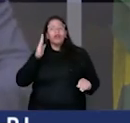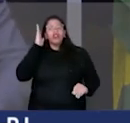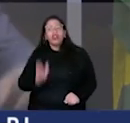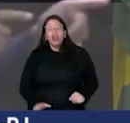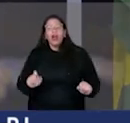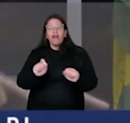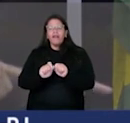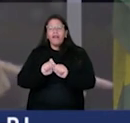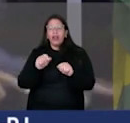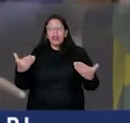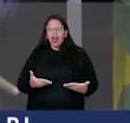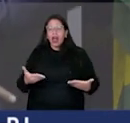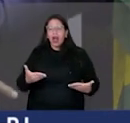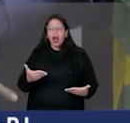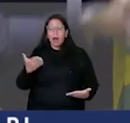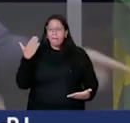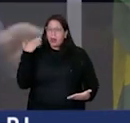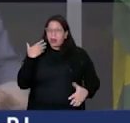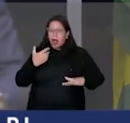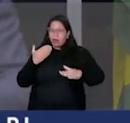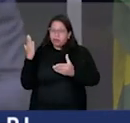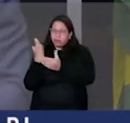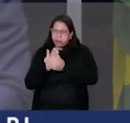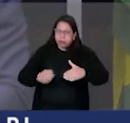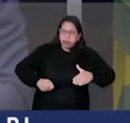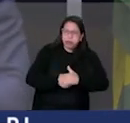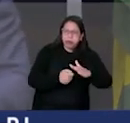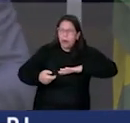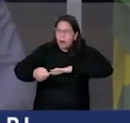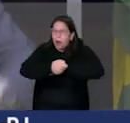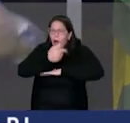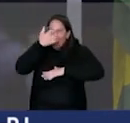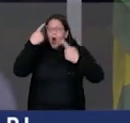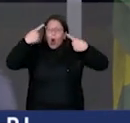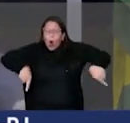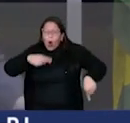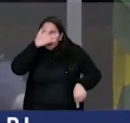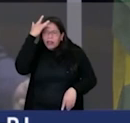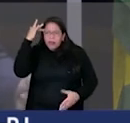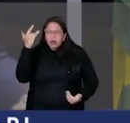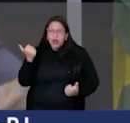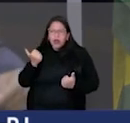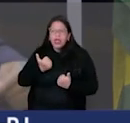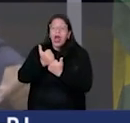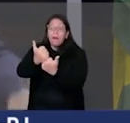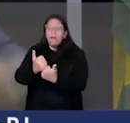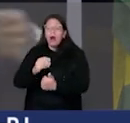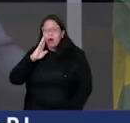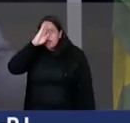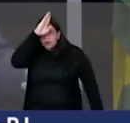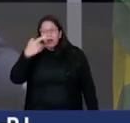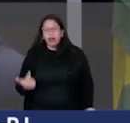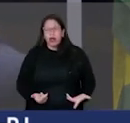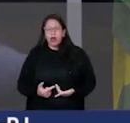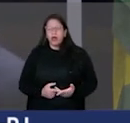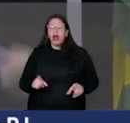exemplo, com aquele inquérito de fake news que foi feito contra apoiadores do presidente, um inquérito também, famoso